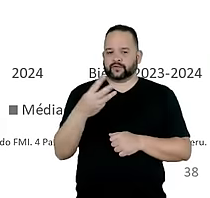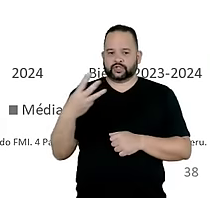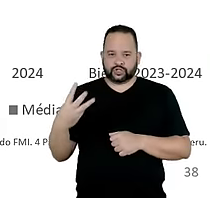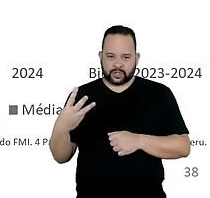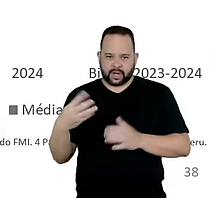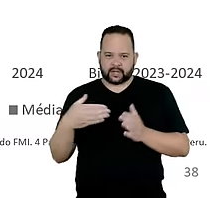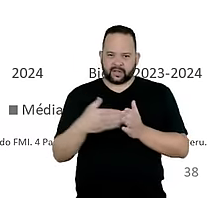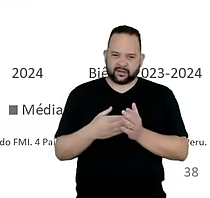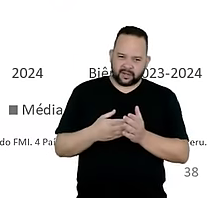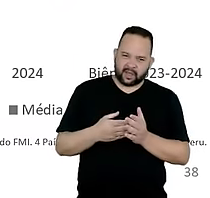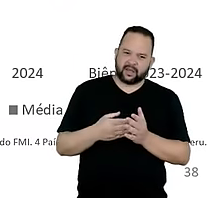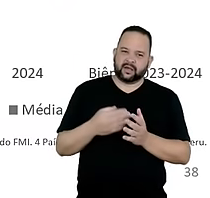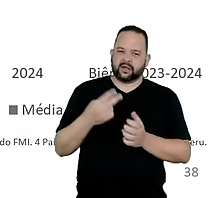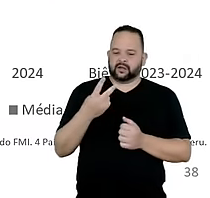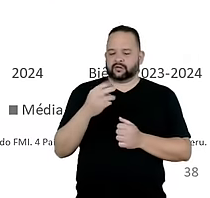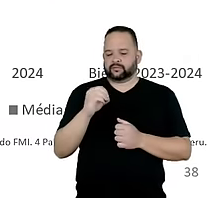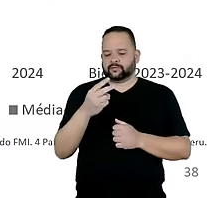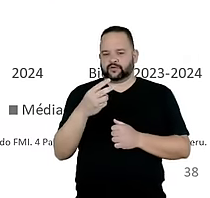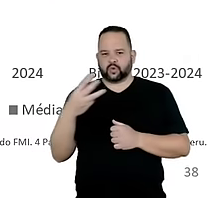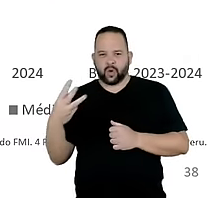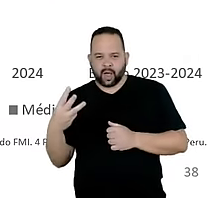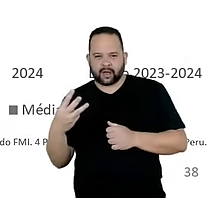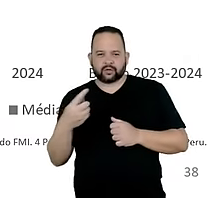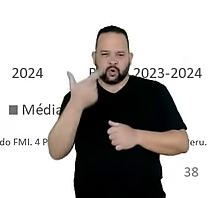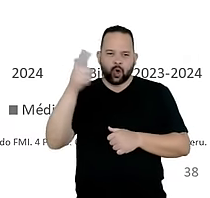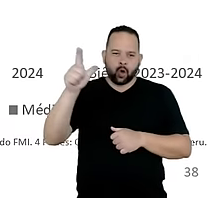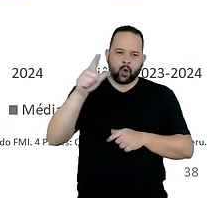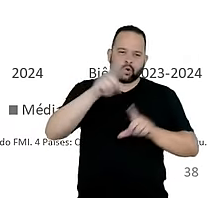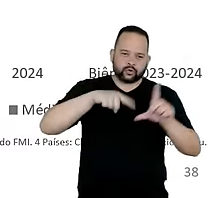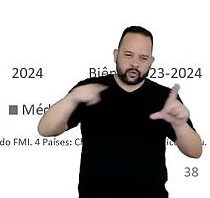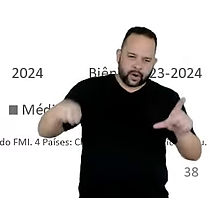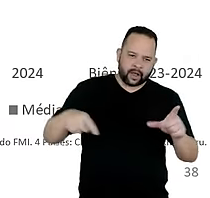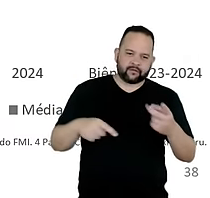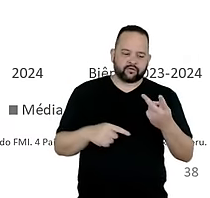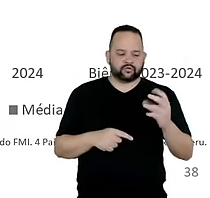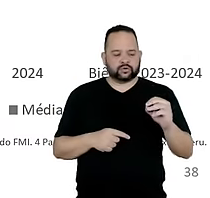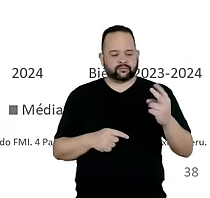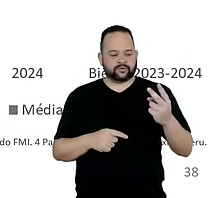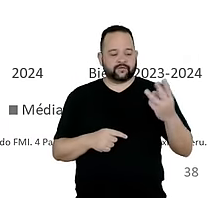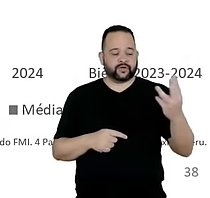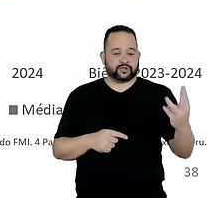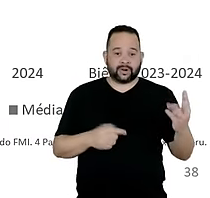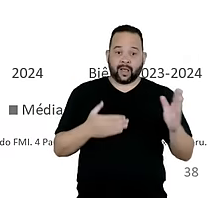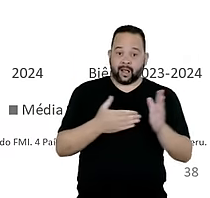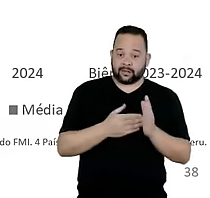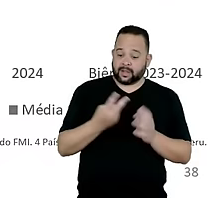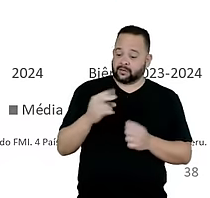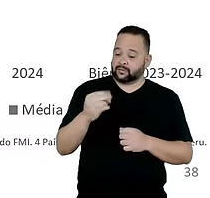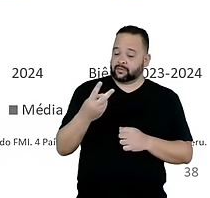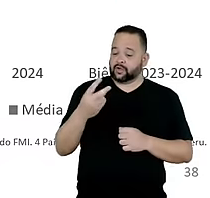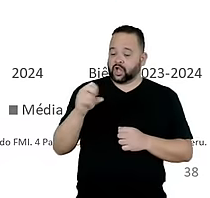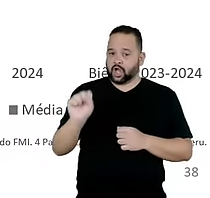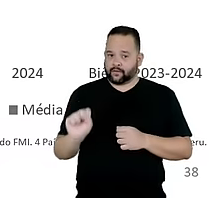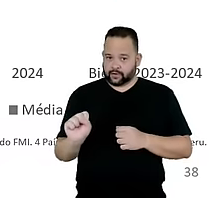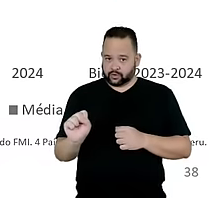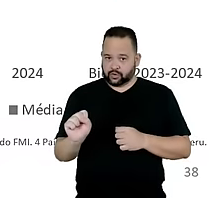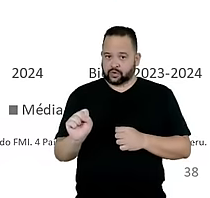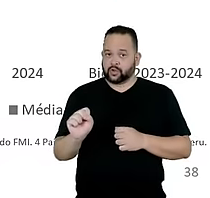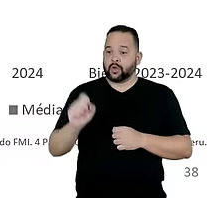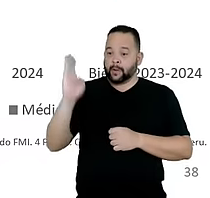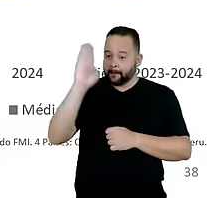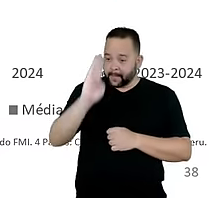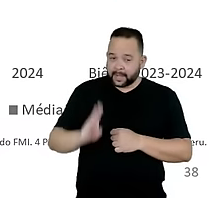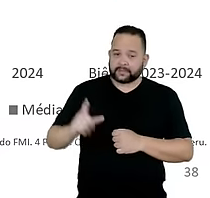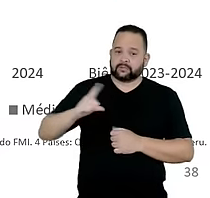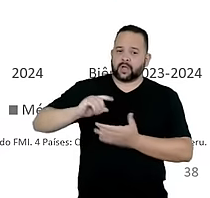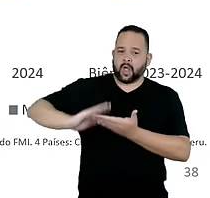24 tem um outro gráfico que eu uso 23 a 28 e de fato o Brasil tem um gasto estrutural inclusive maior e tem uma indexação né de gasto